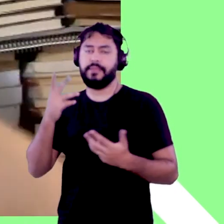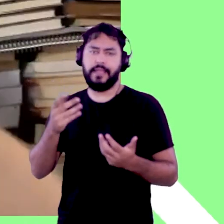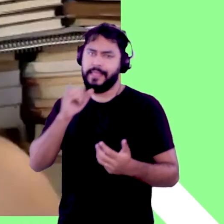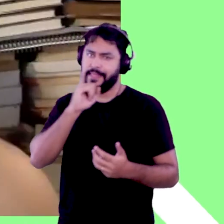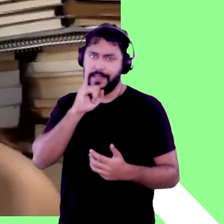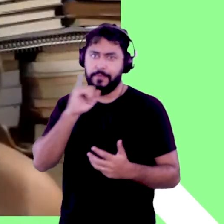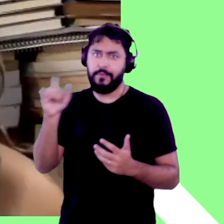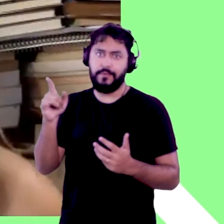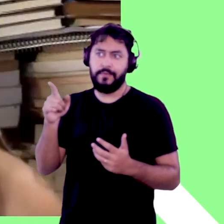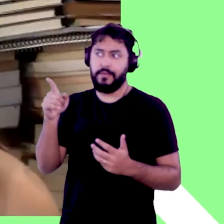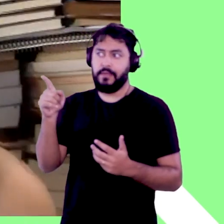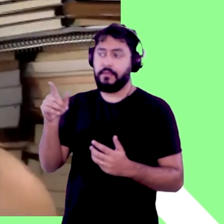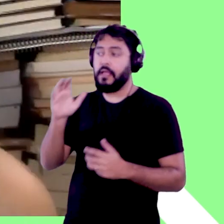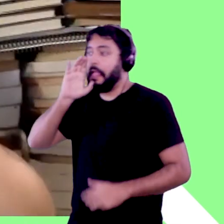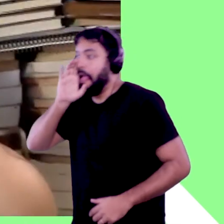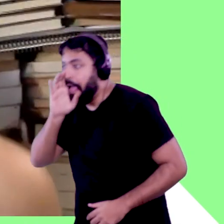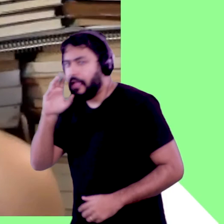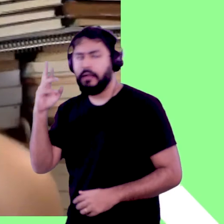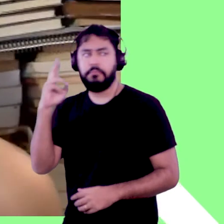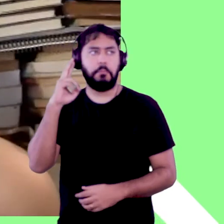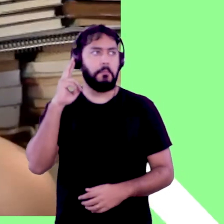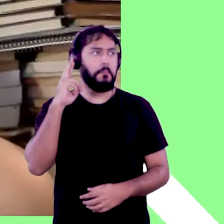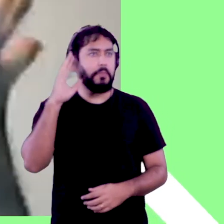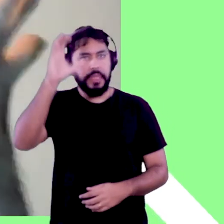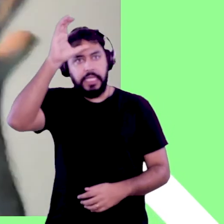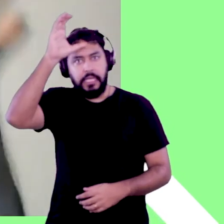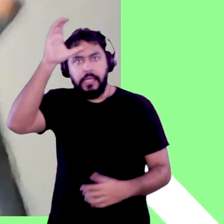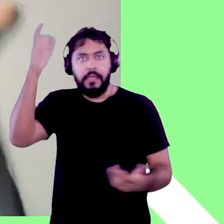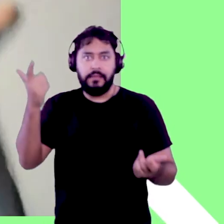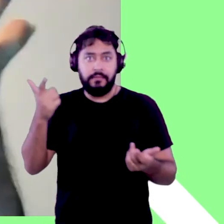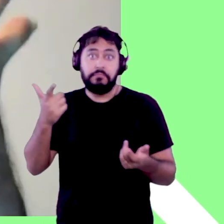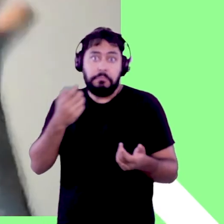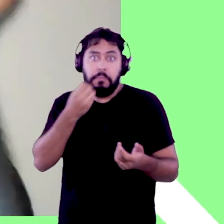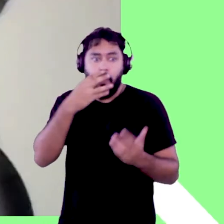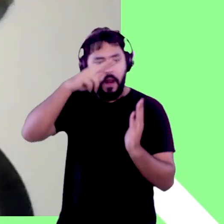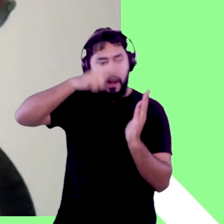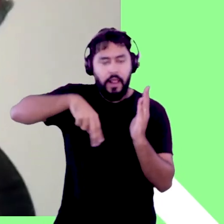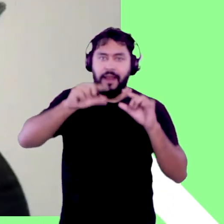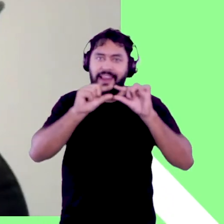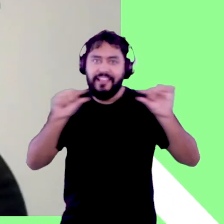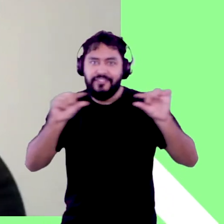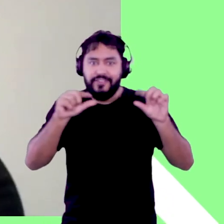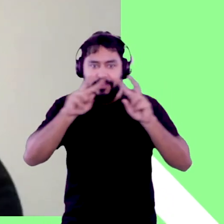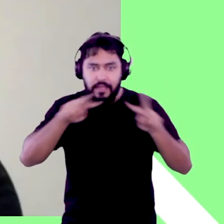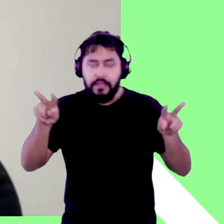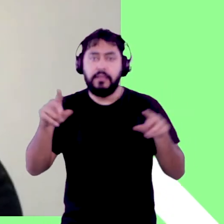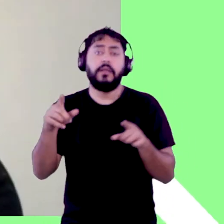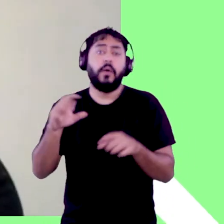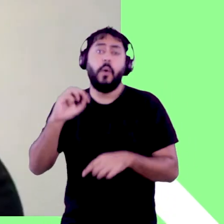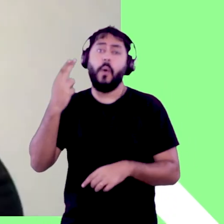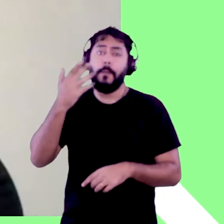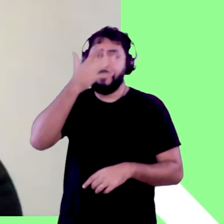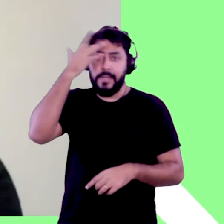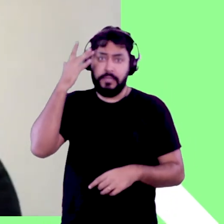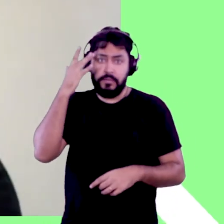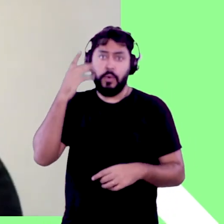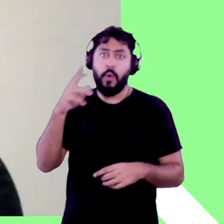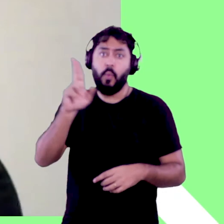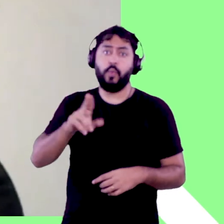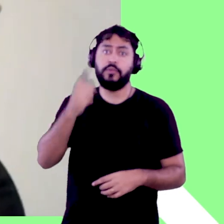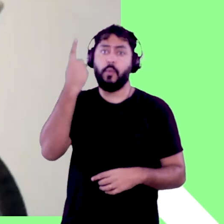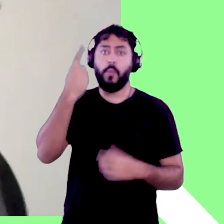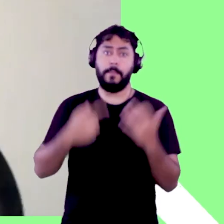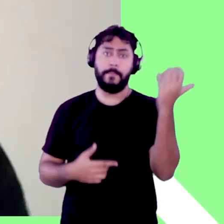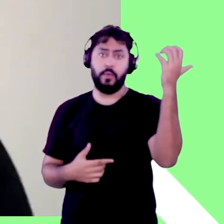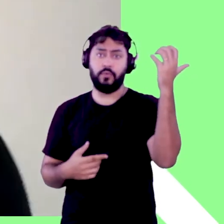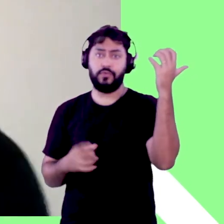legenda é maravilhoso para todo mundo. Ou para quem usa uma mão só, que nem essa minha mão esquerda aqui, ela não segura o rolê, sabe? Sempre cai o celular